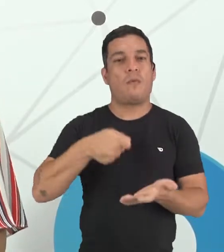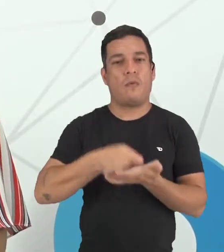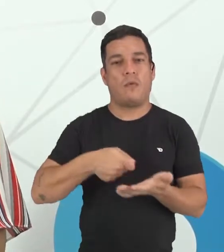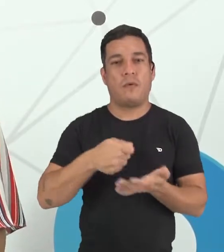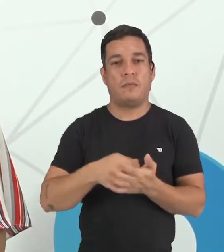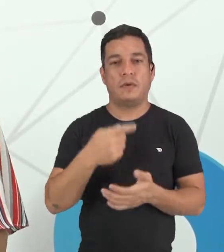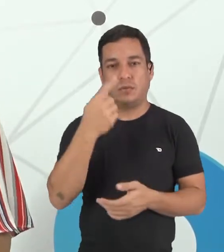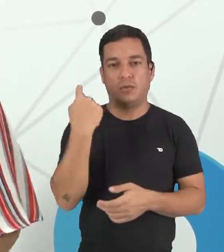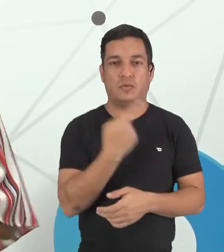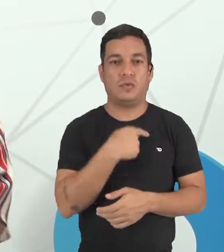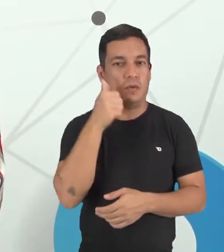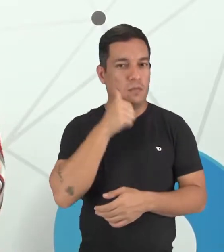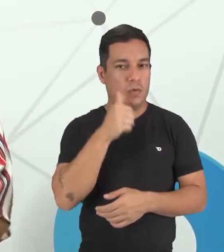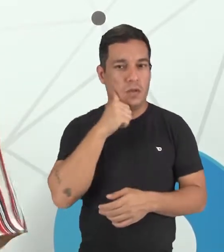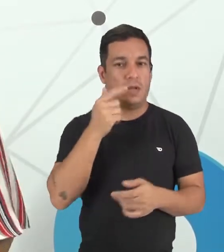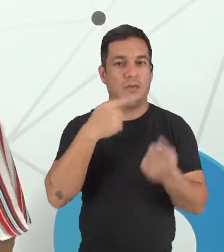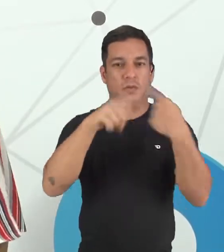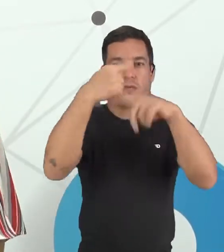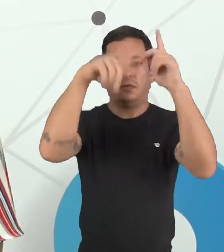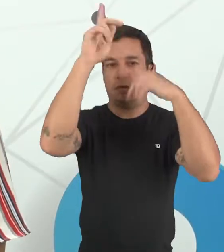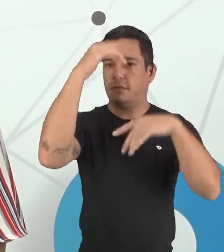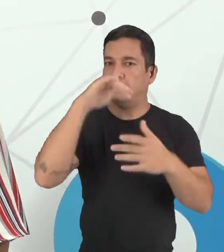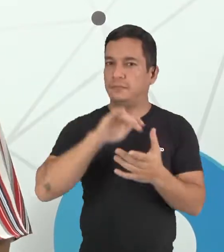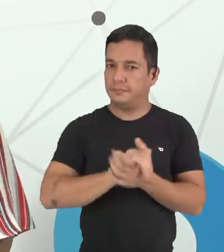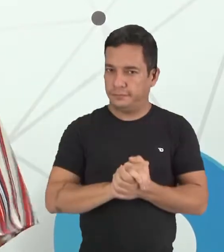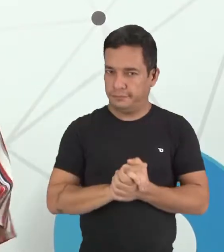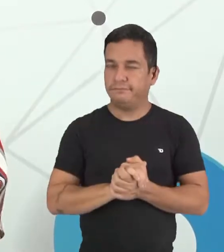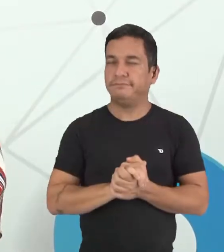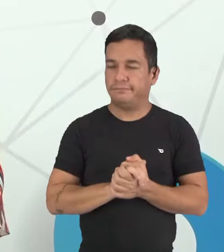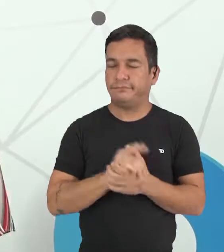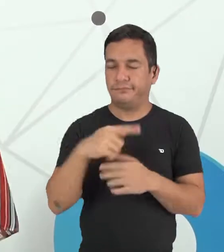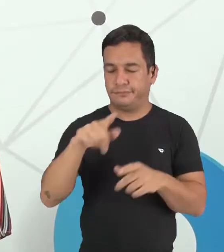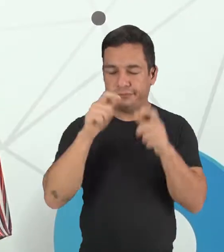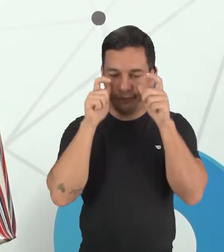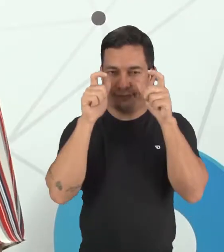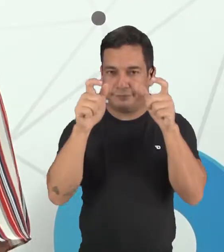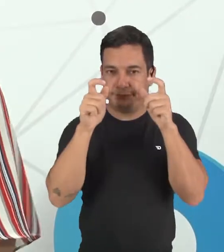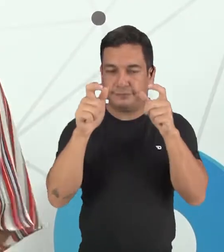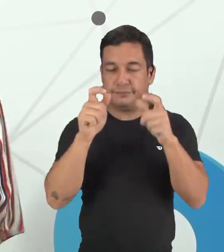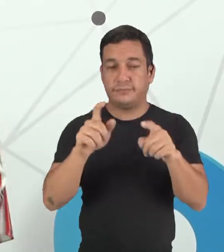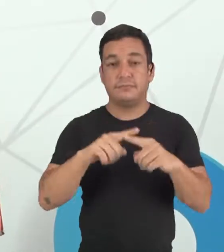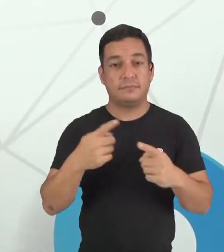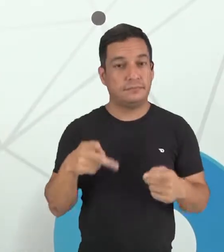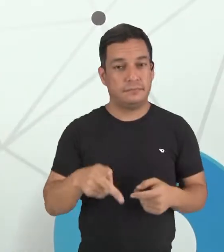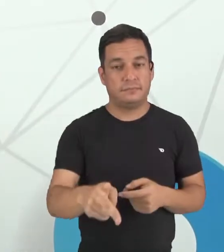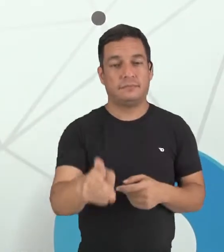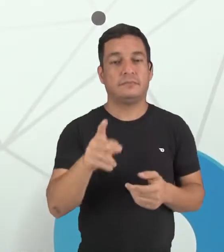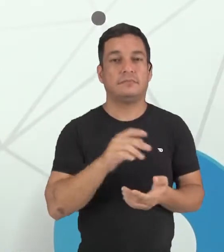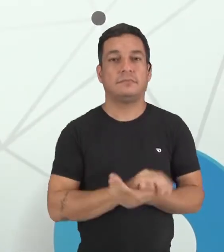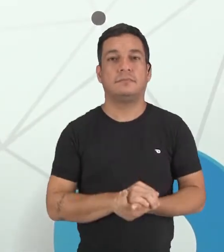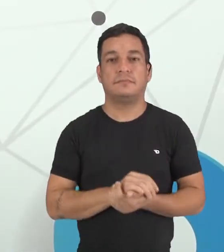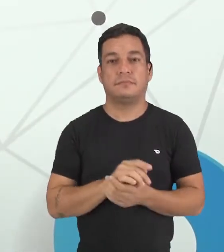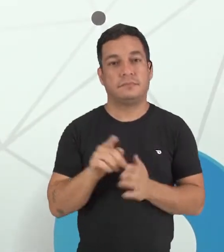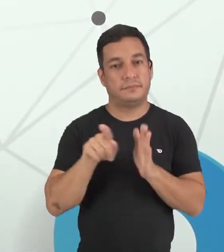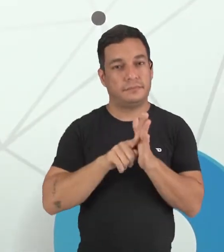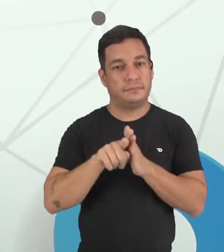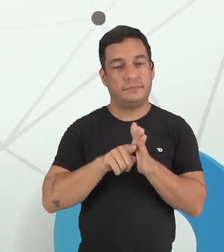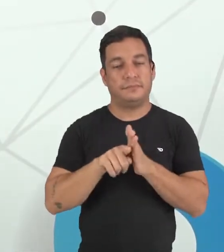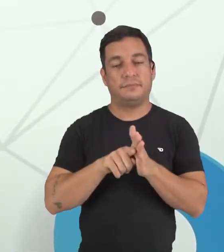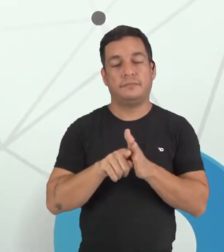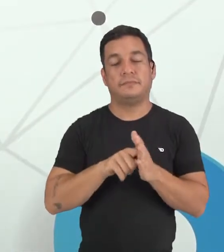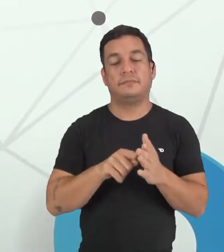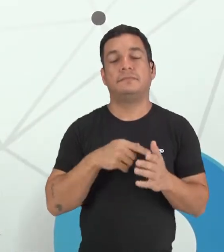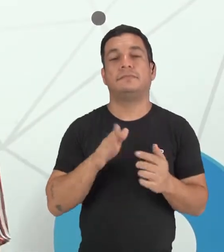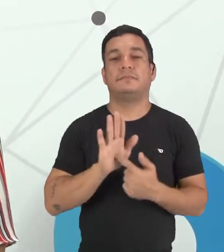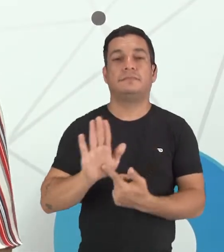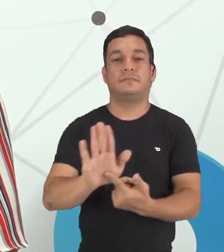nós, enquanto mulheres, o sucesso no nosso casamento. Então fiquem atentas. Mas continuando aqui com esses dados, eu